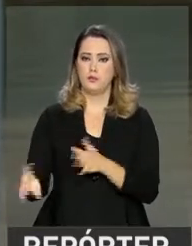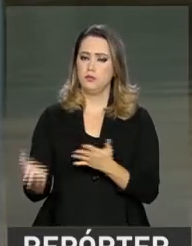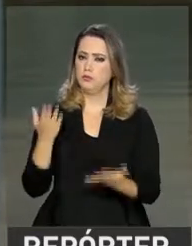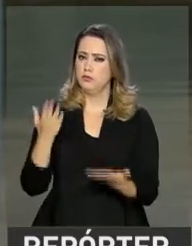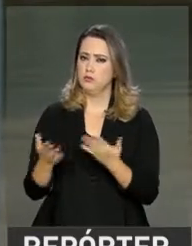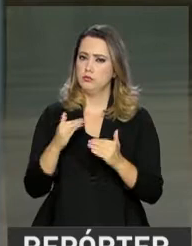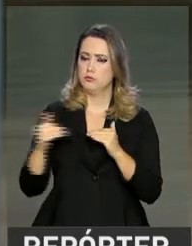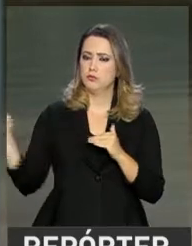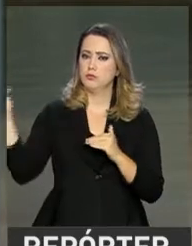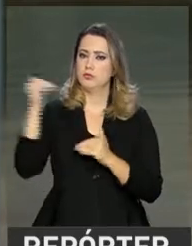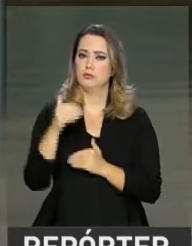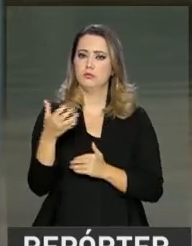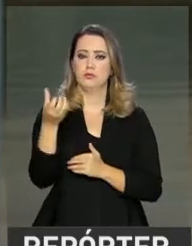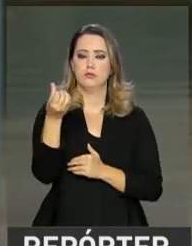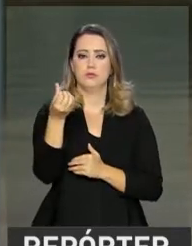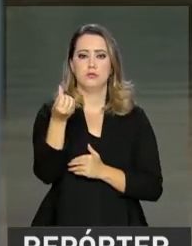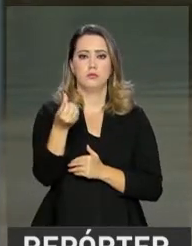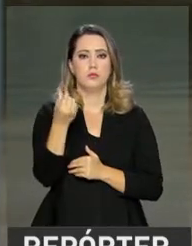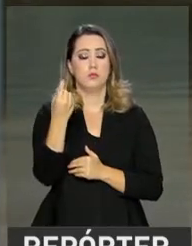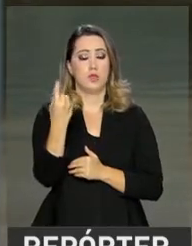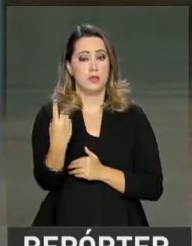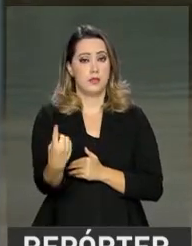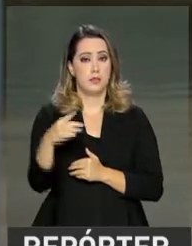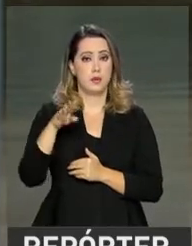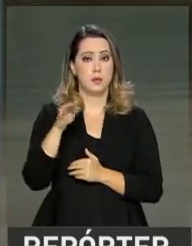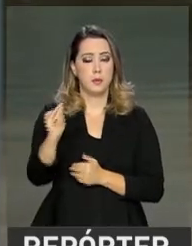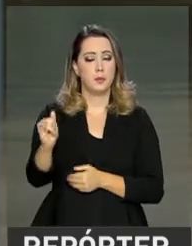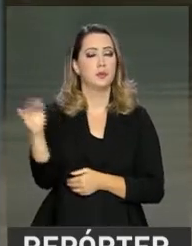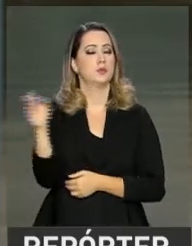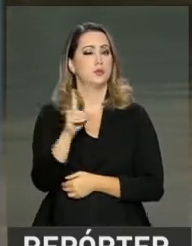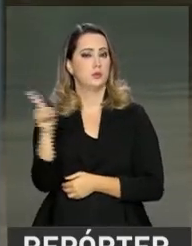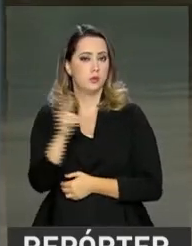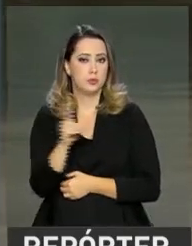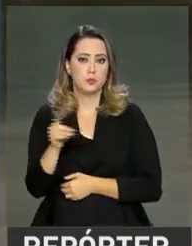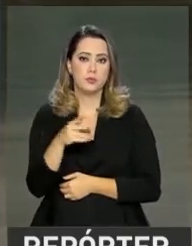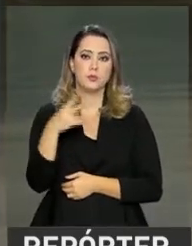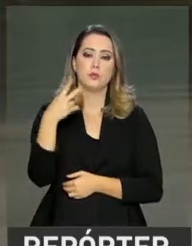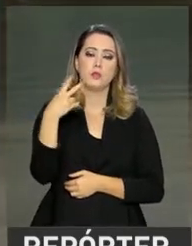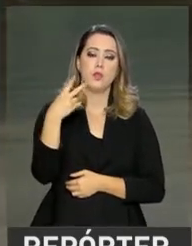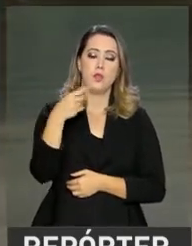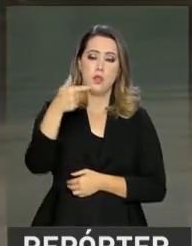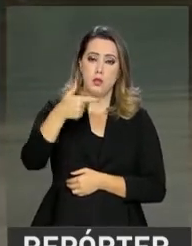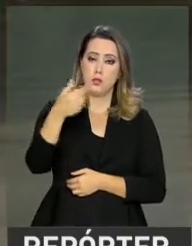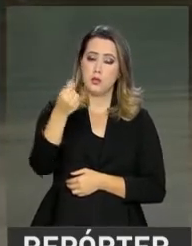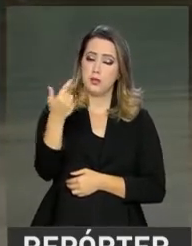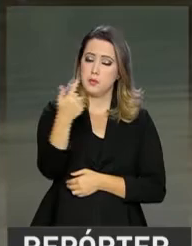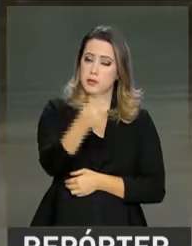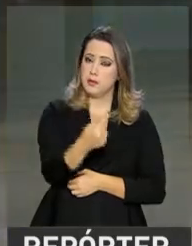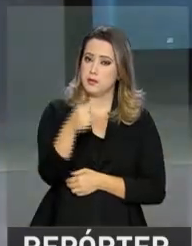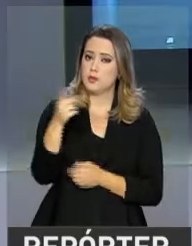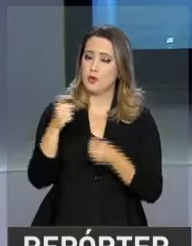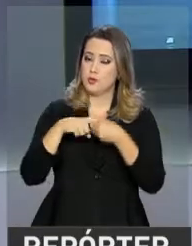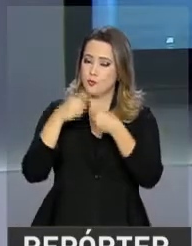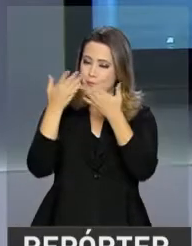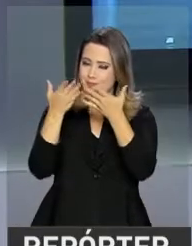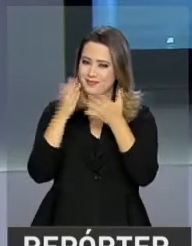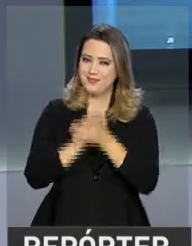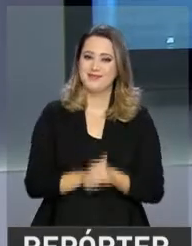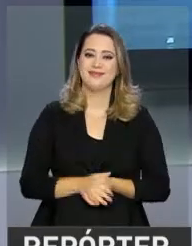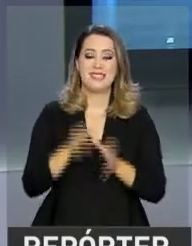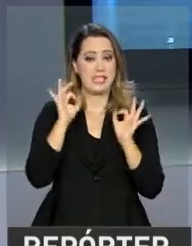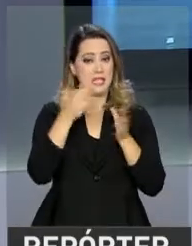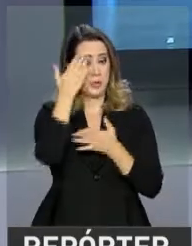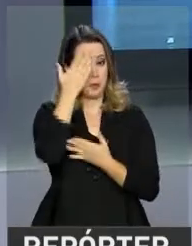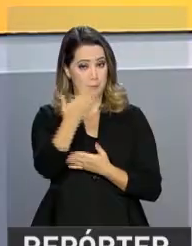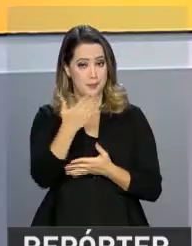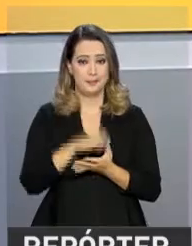de 61 bilhões de dólares em 2017 eu voto com você e carol obrigada pelas informações